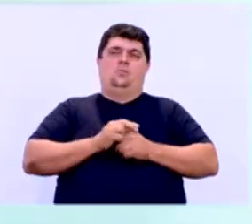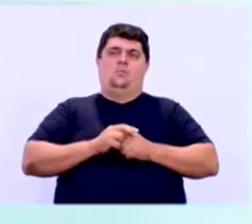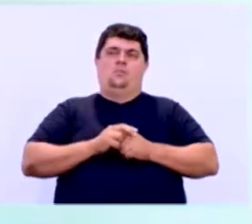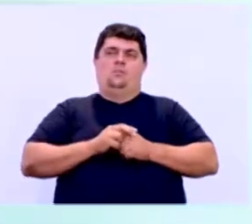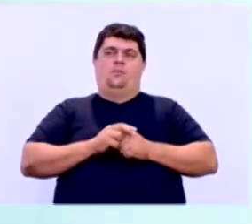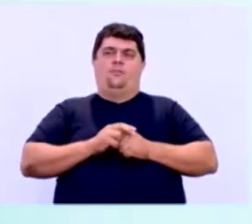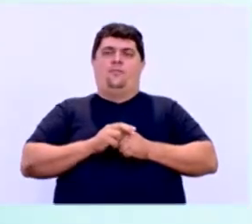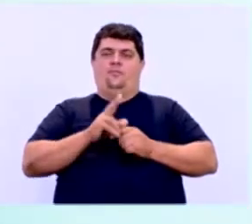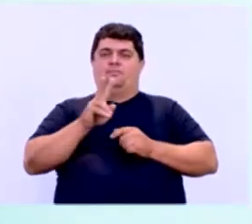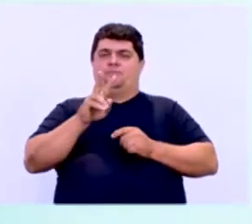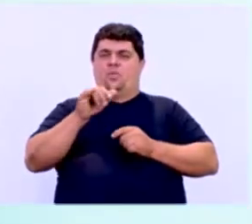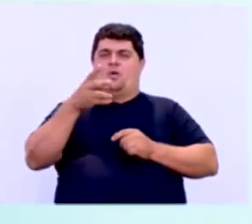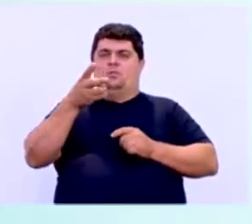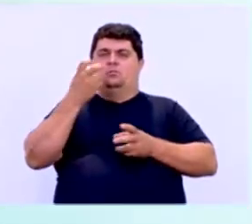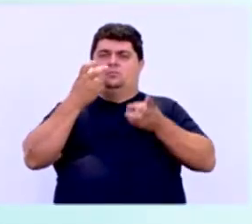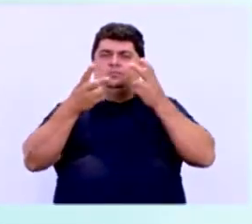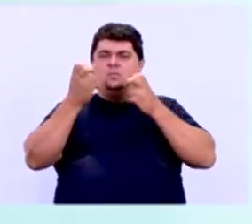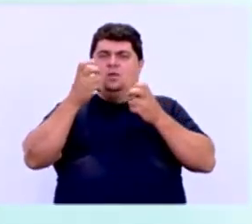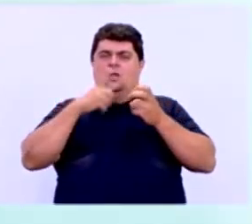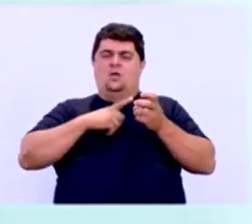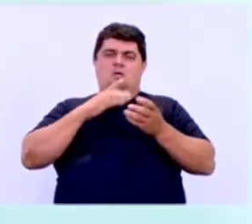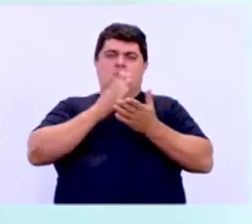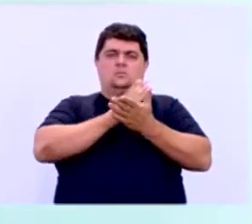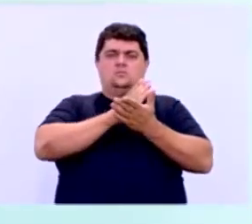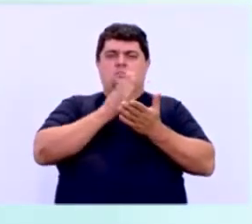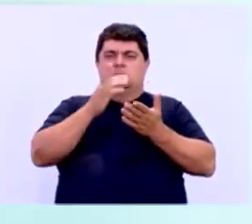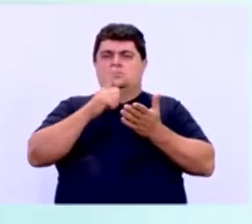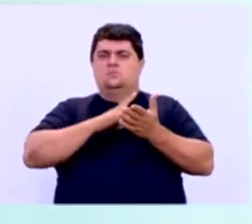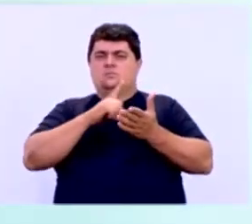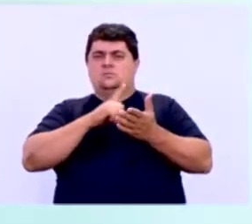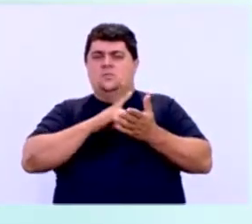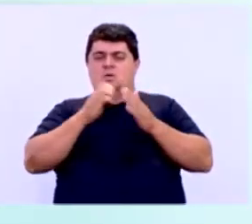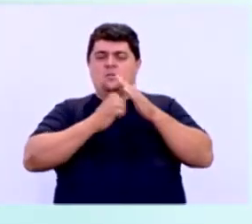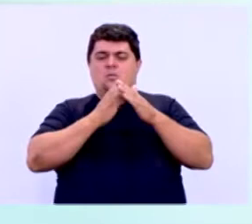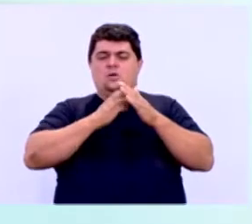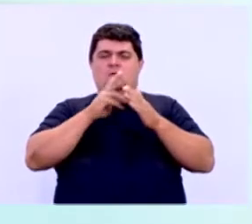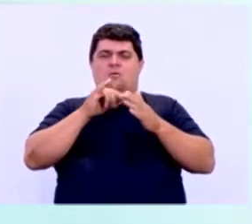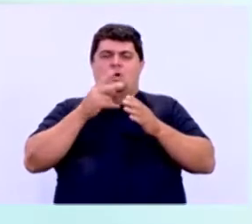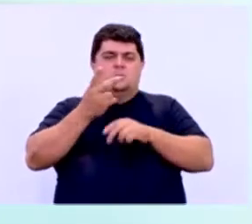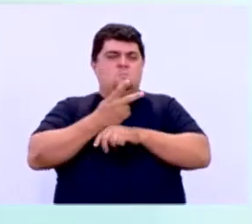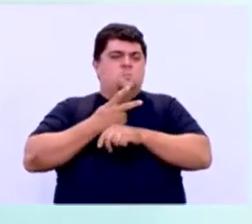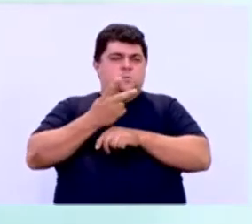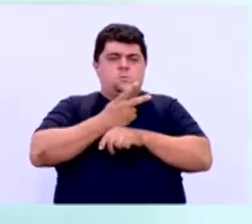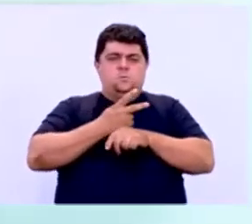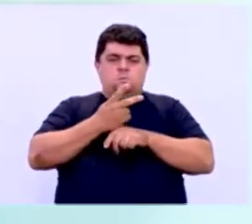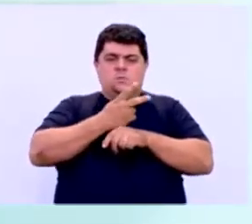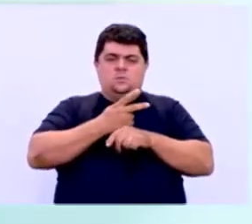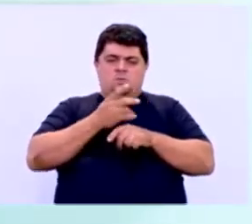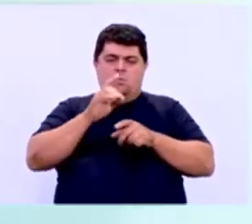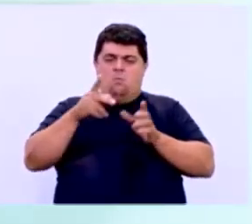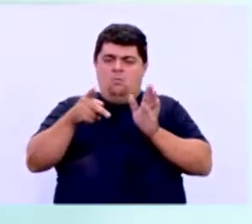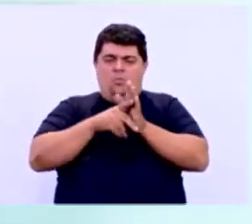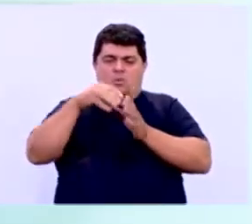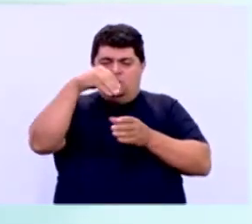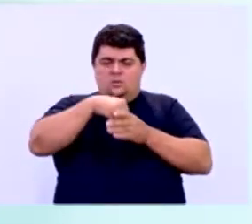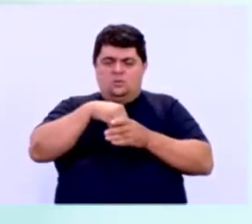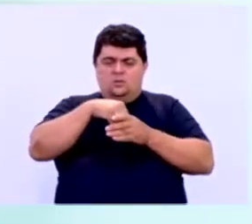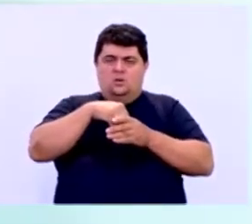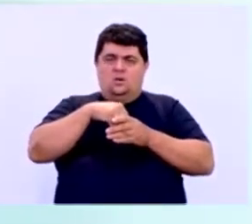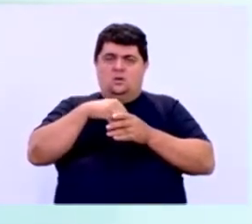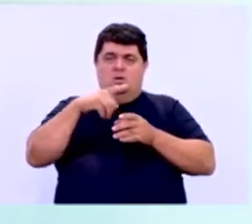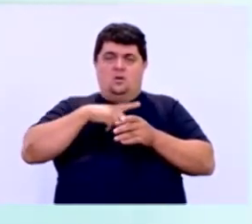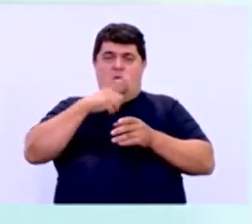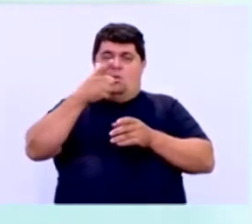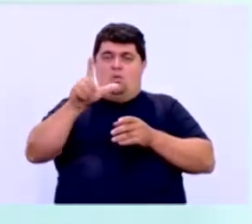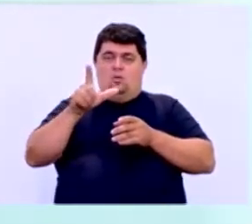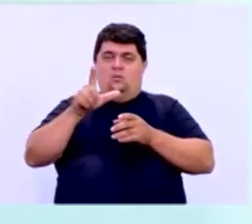vão observar que em algum momento a empresa ela vai buscar o financiamento internamente e em outros momentos